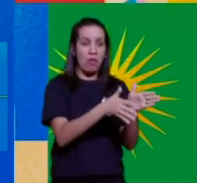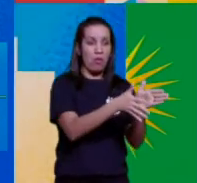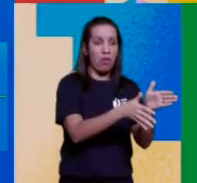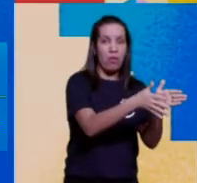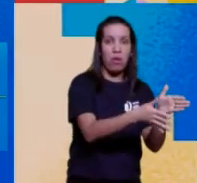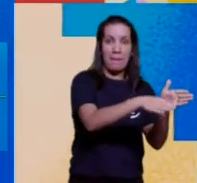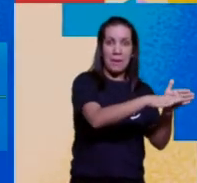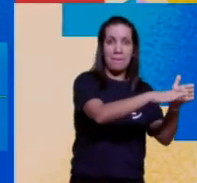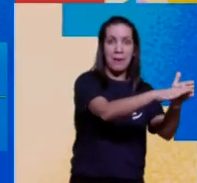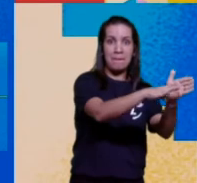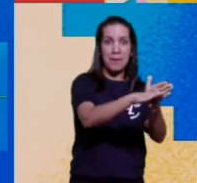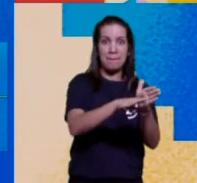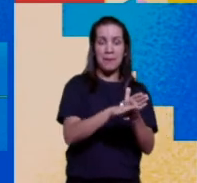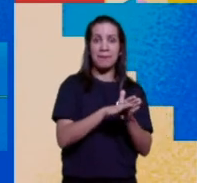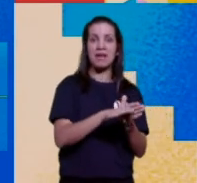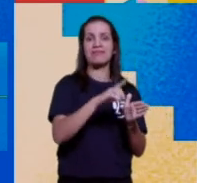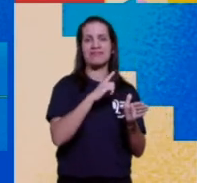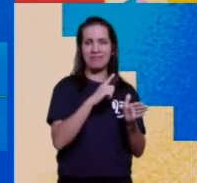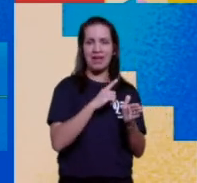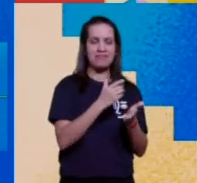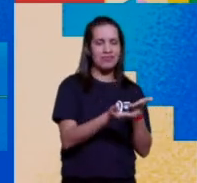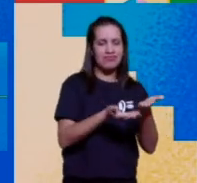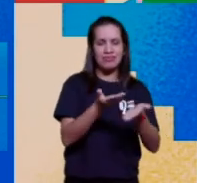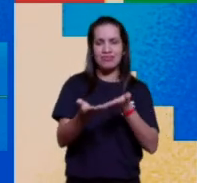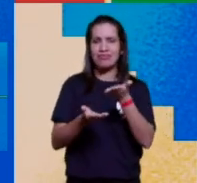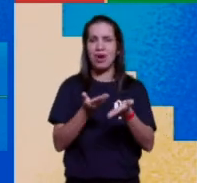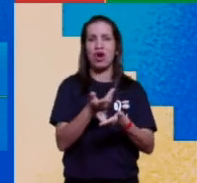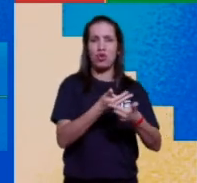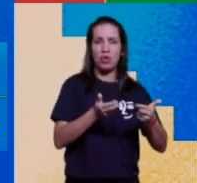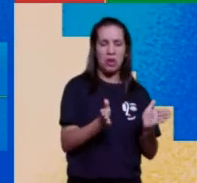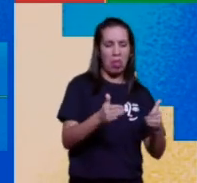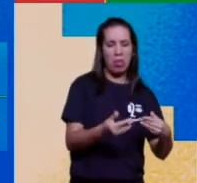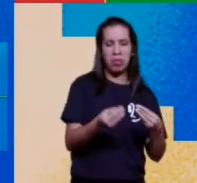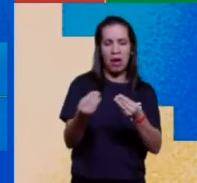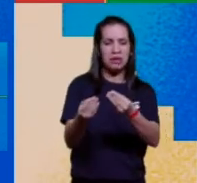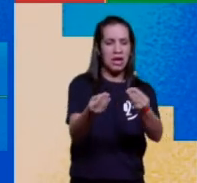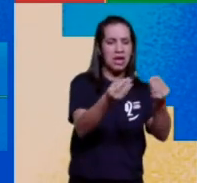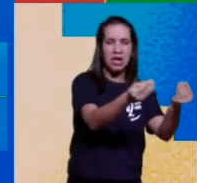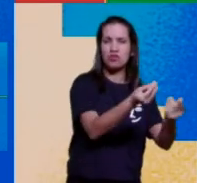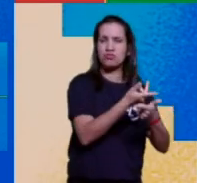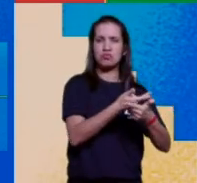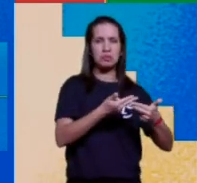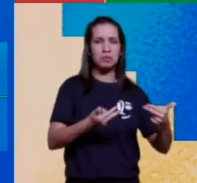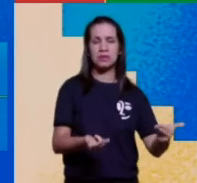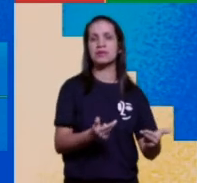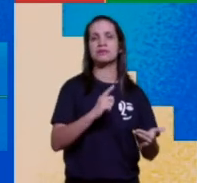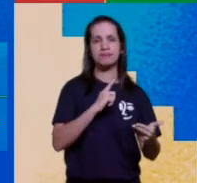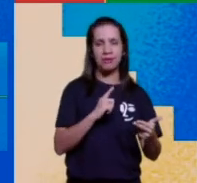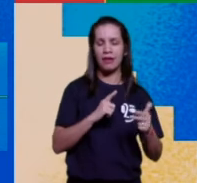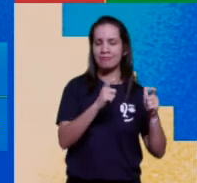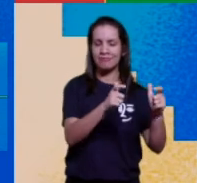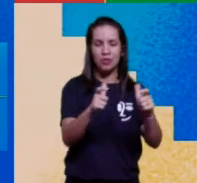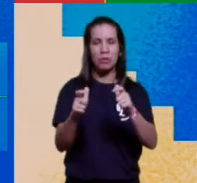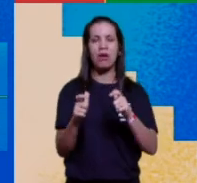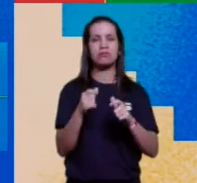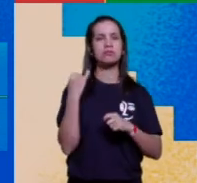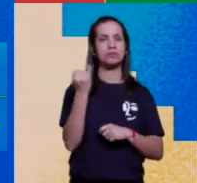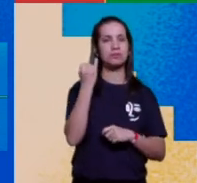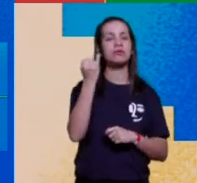em vários lugares, recheando aí com essas contribuições que a gente está deixando para tantas entidades